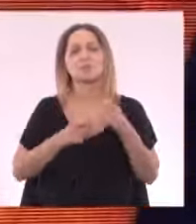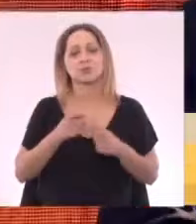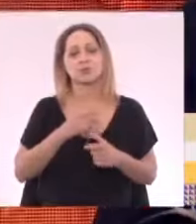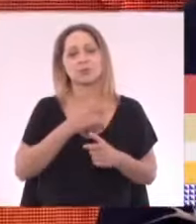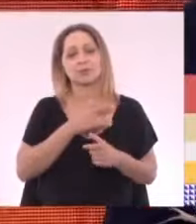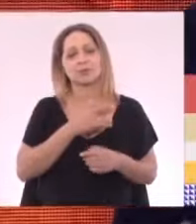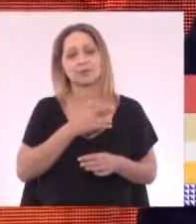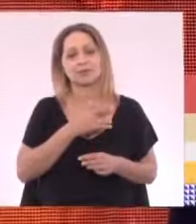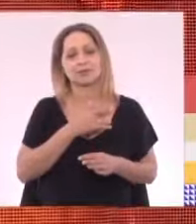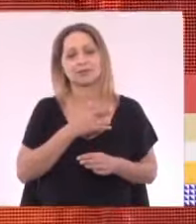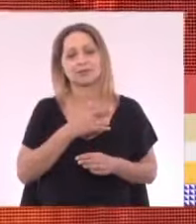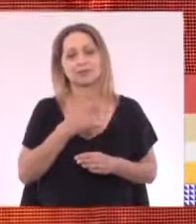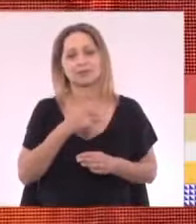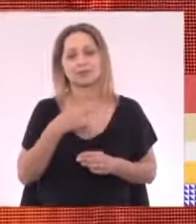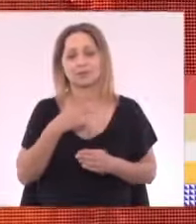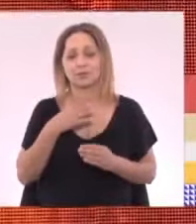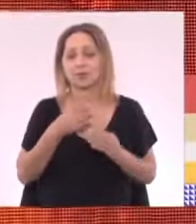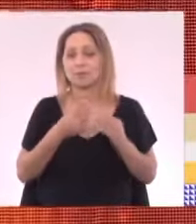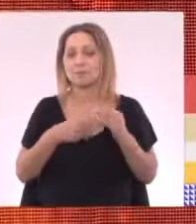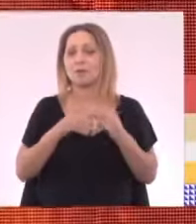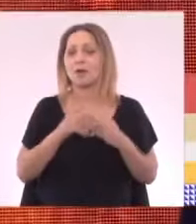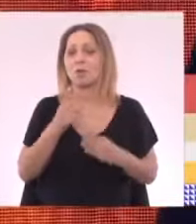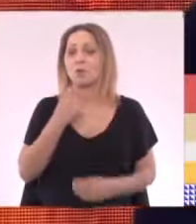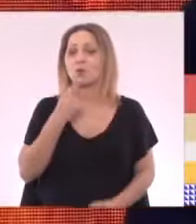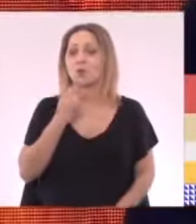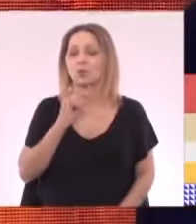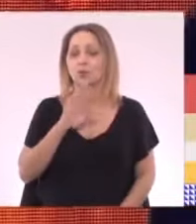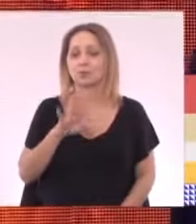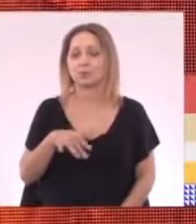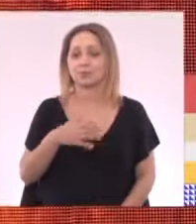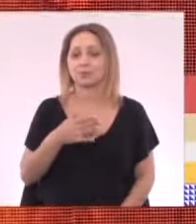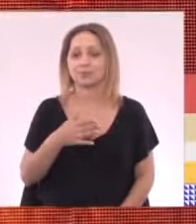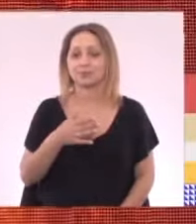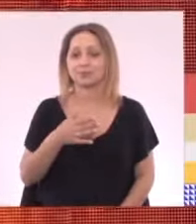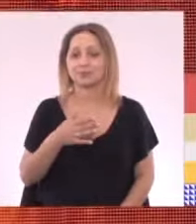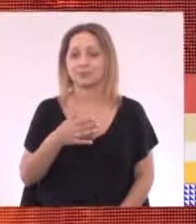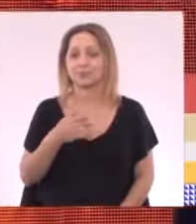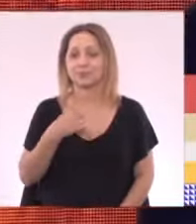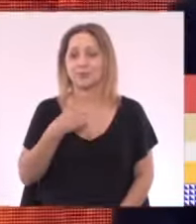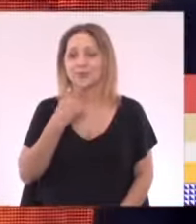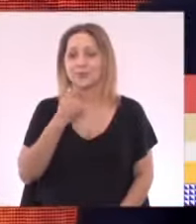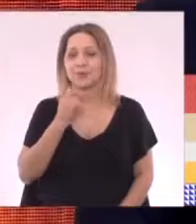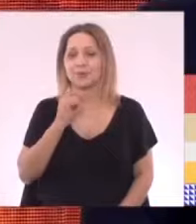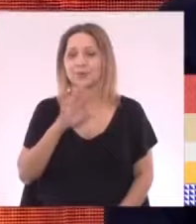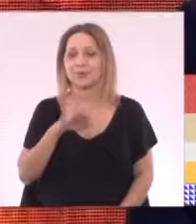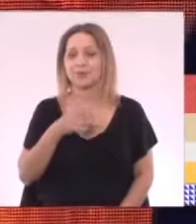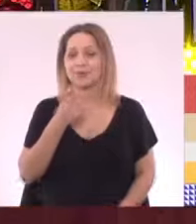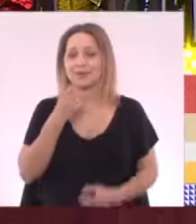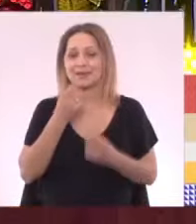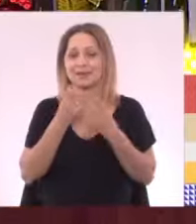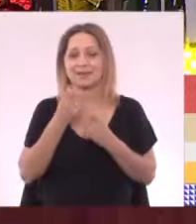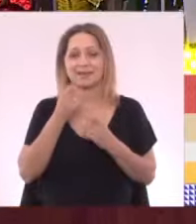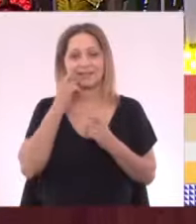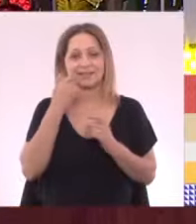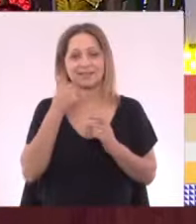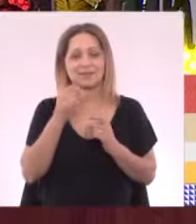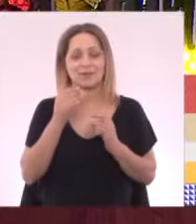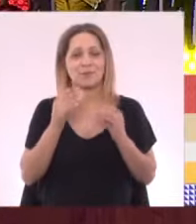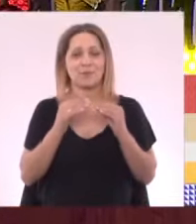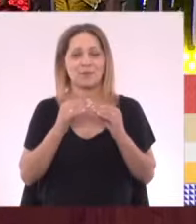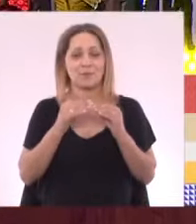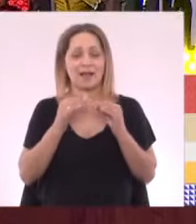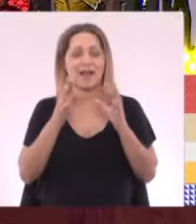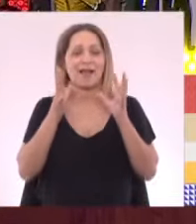apaixonadas, não é? Eu quero mais. Quero um nome, eu preciso de um nome. Pois? Eu preciso de um nome, parece um interrogar alguém. Eu acho que quem dá um beijo